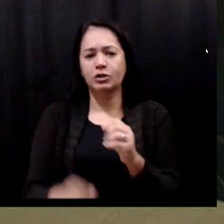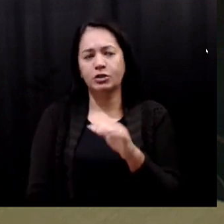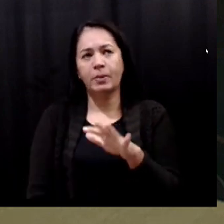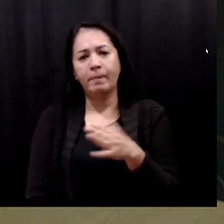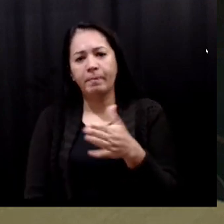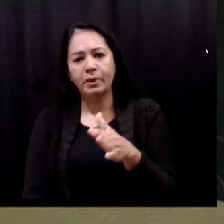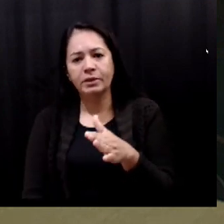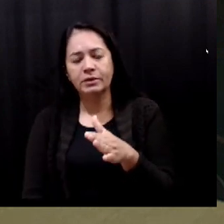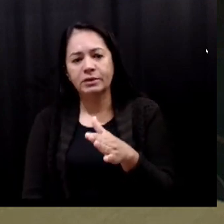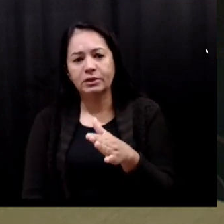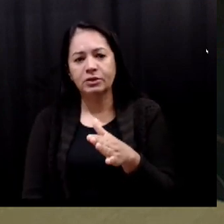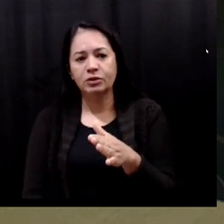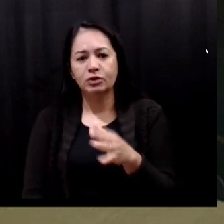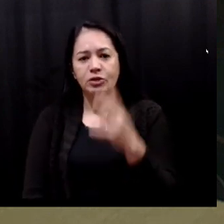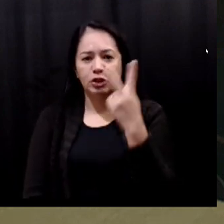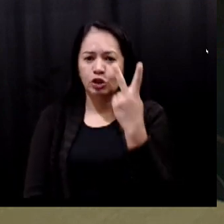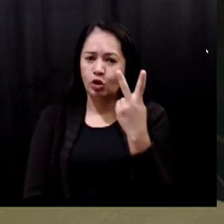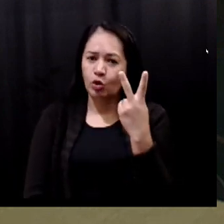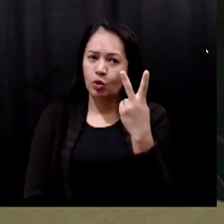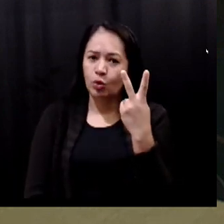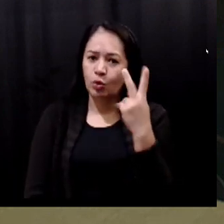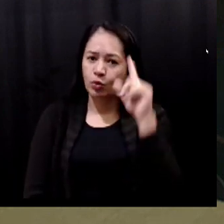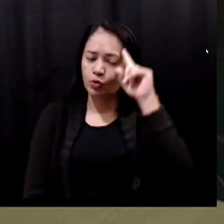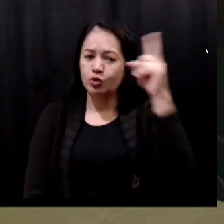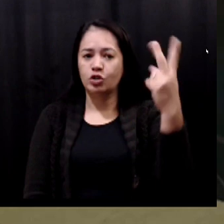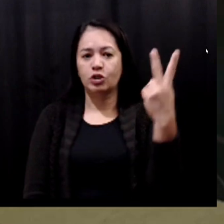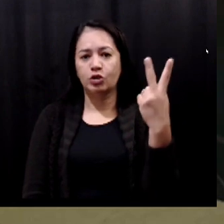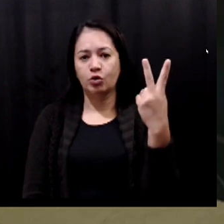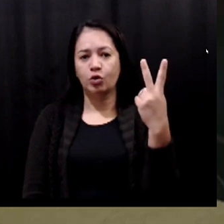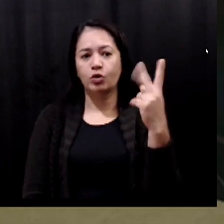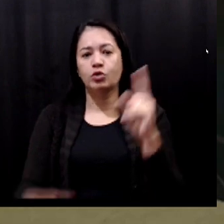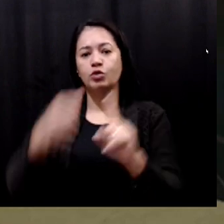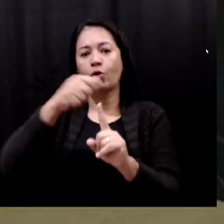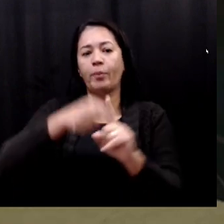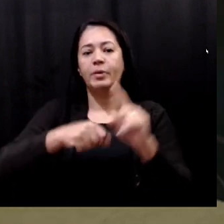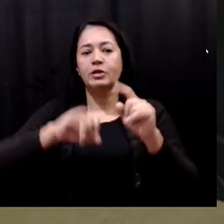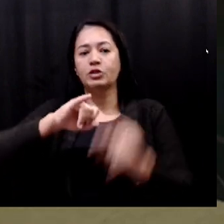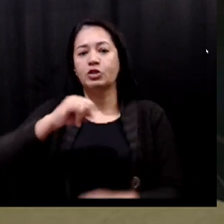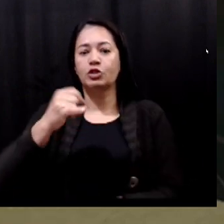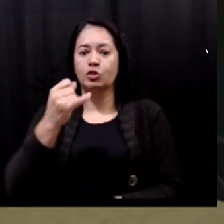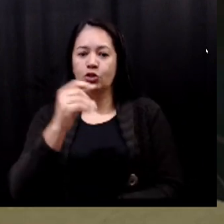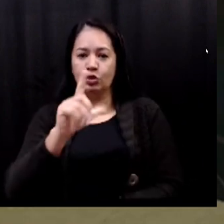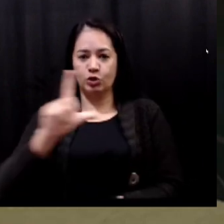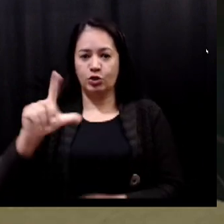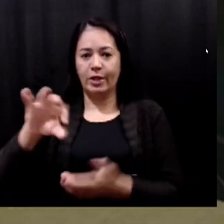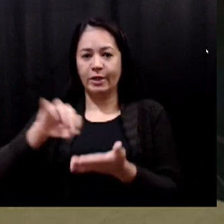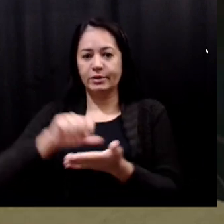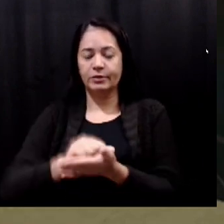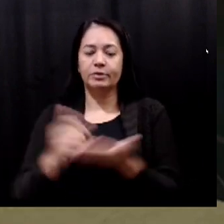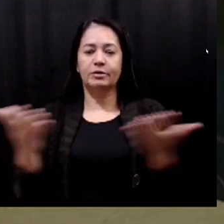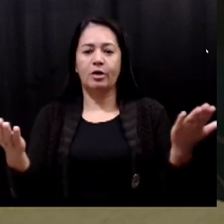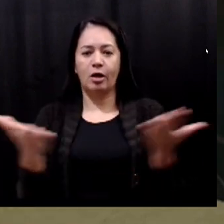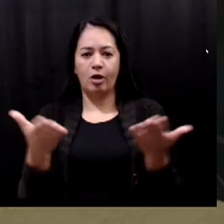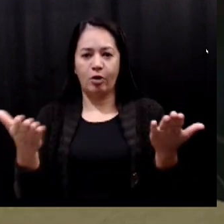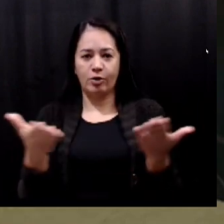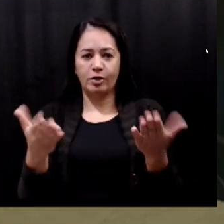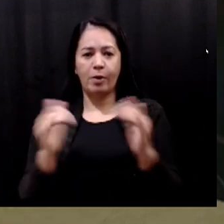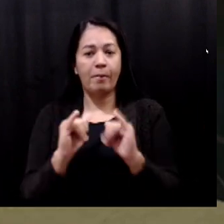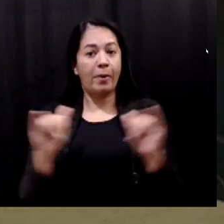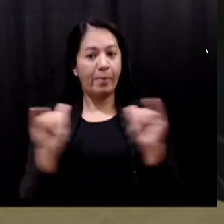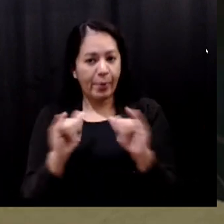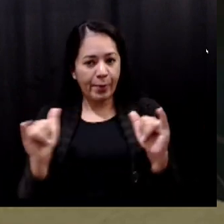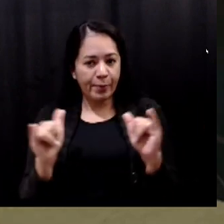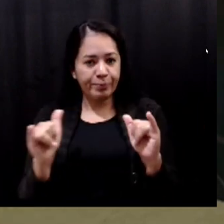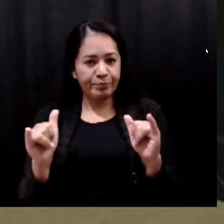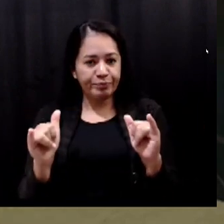dia 2 para o dia 2 de julho, tá? Então, as inscrições são agora e a divulgação da classificação é 2 de